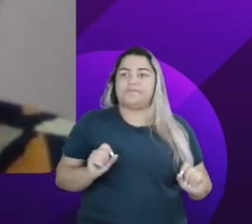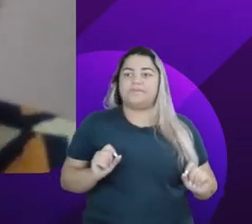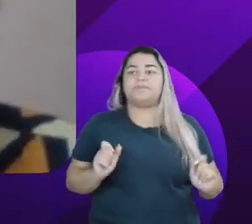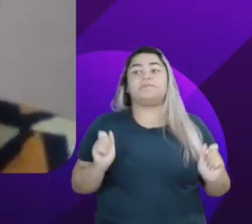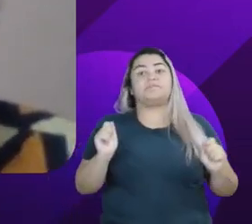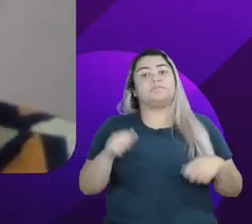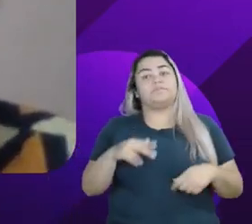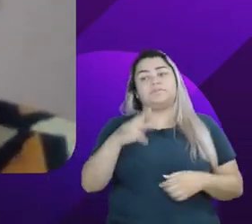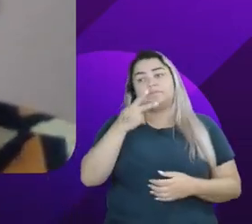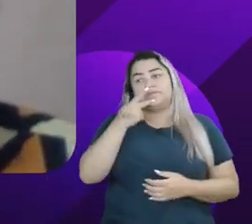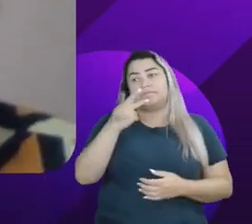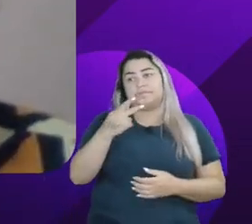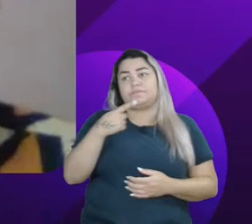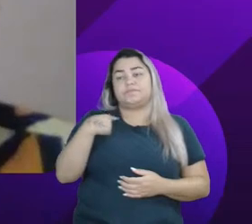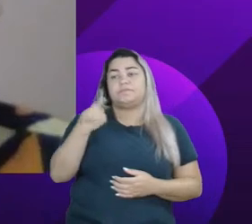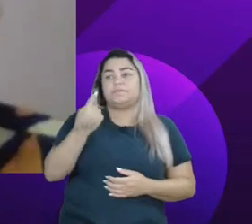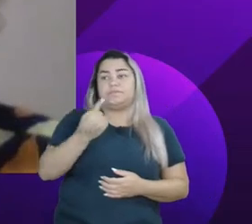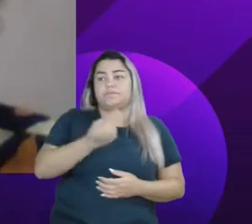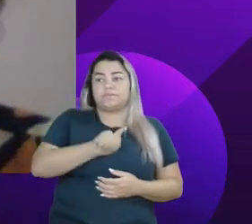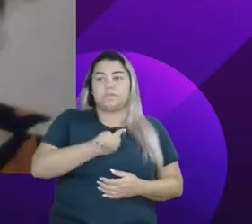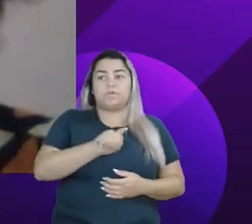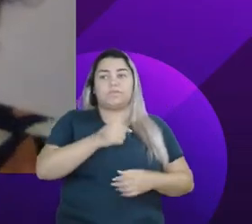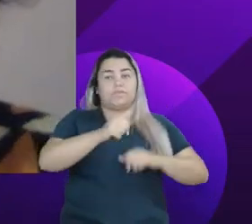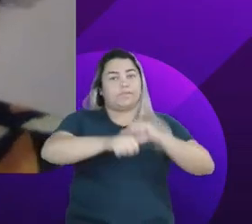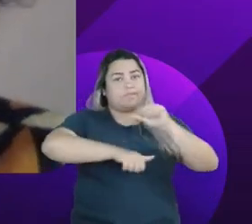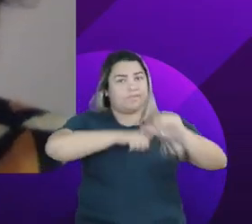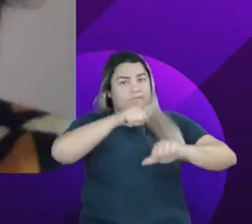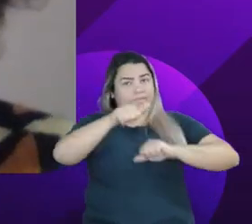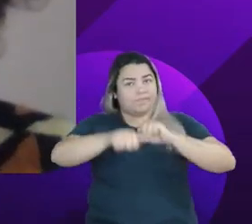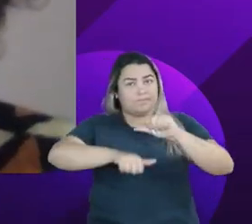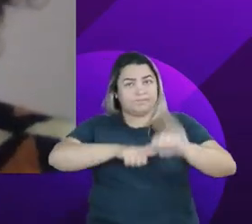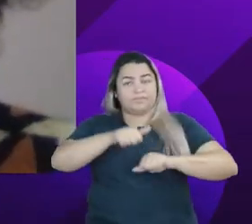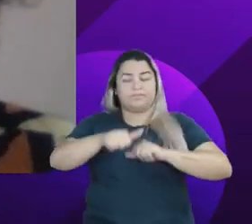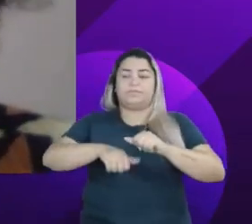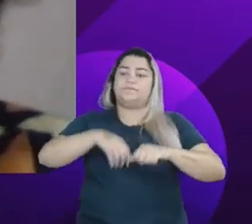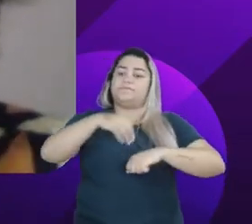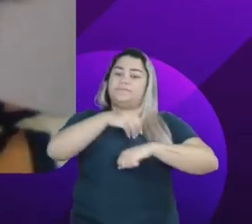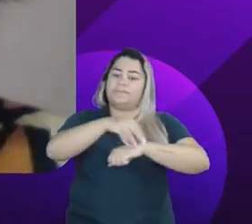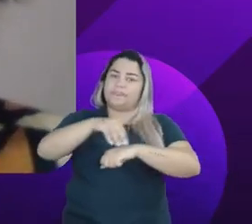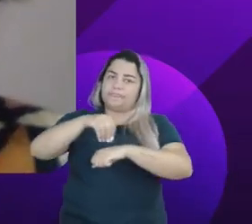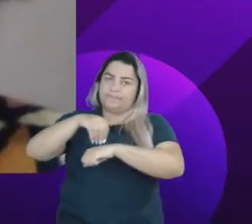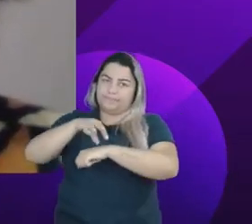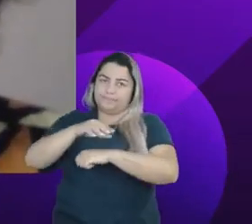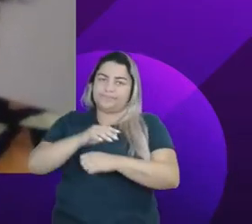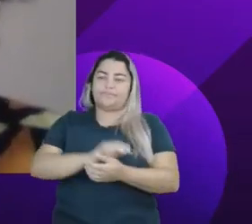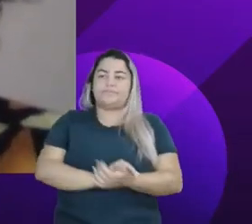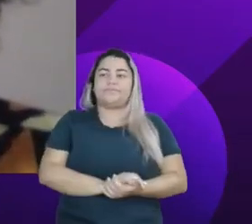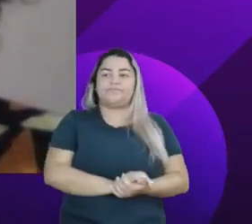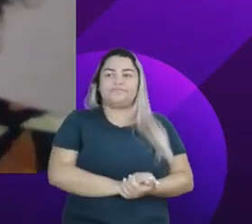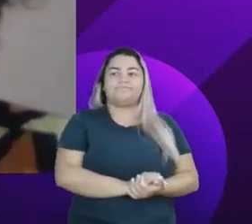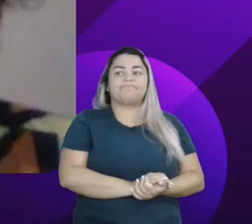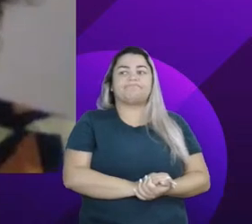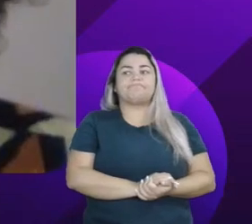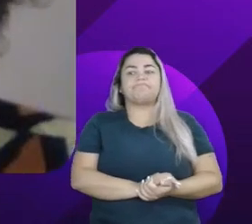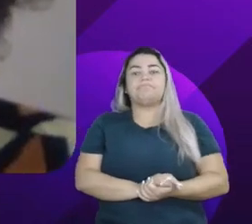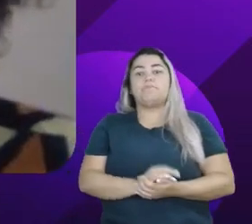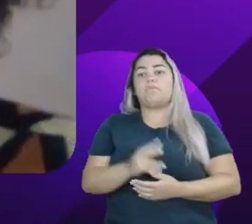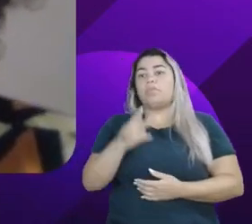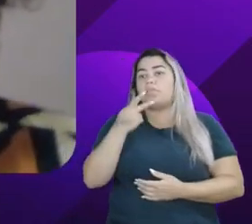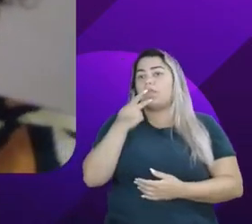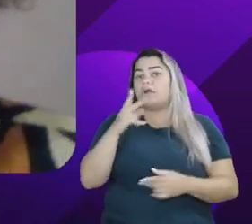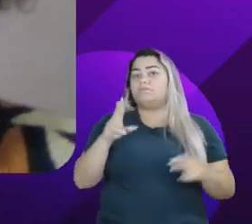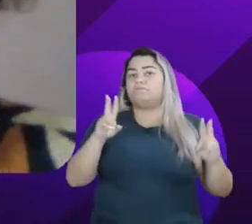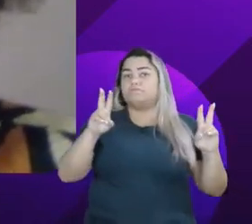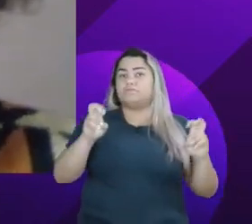prefiro dizer que nós estamos nesse momento fazendo essa troca, essas partilhas, falar sobre a